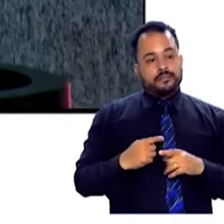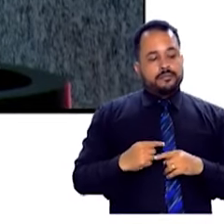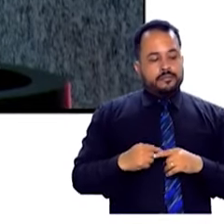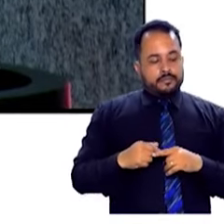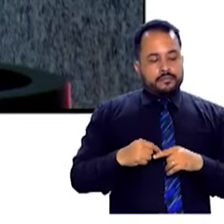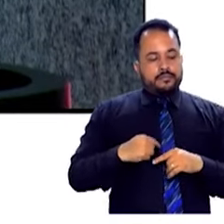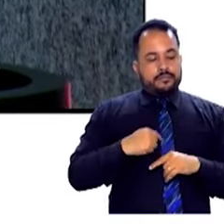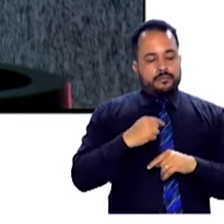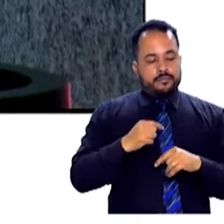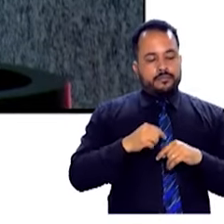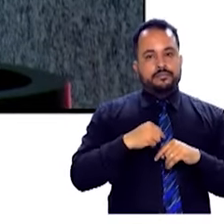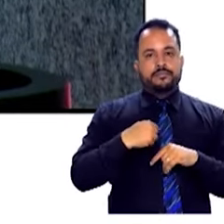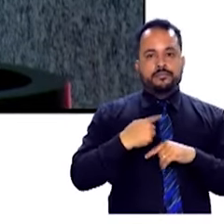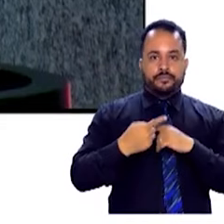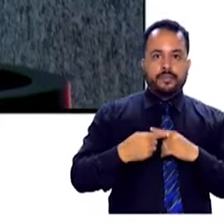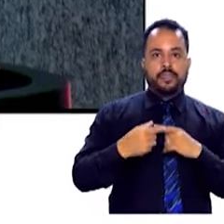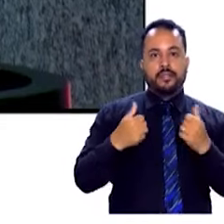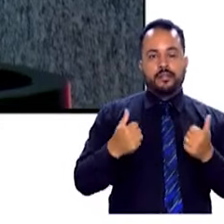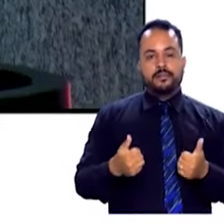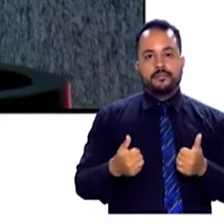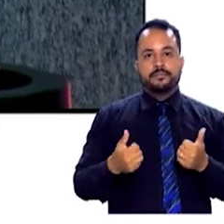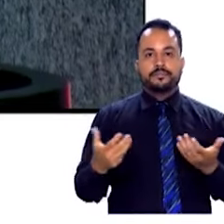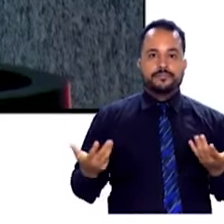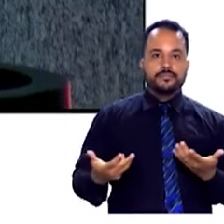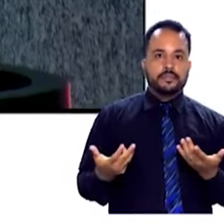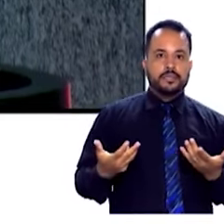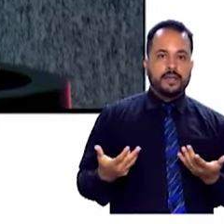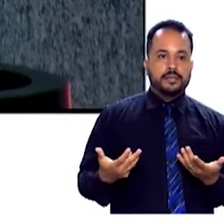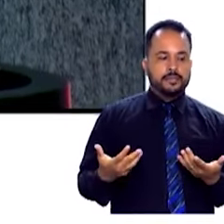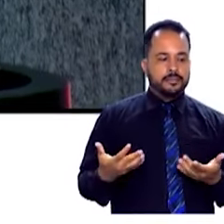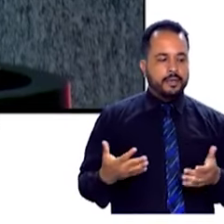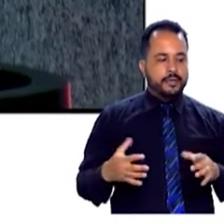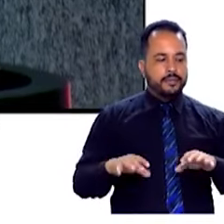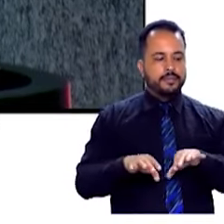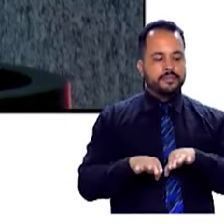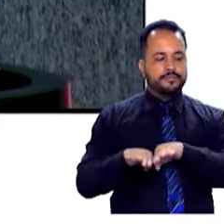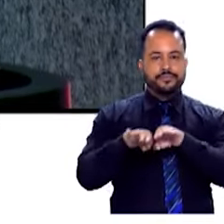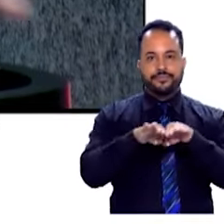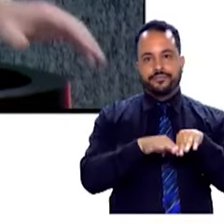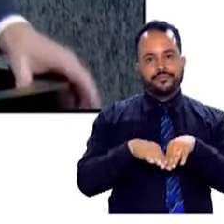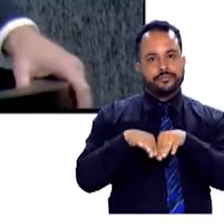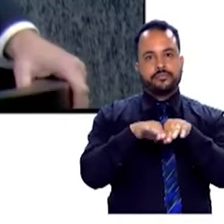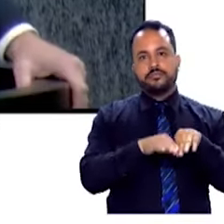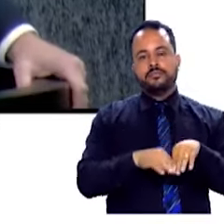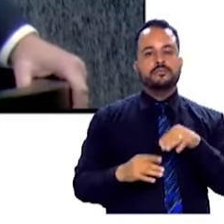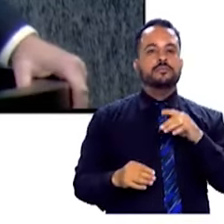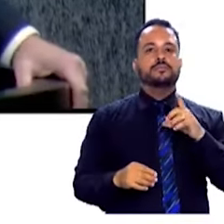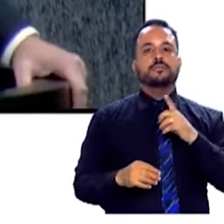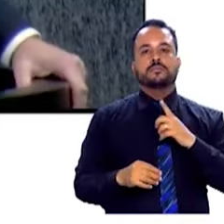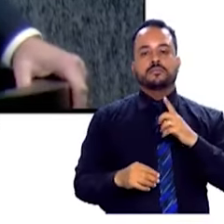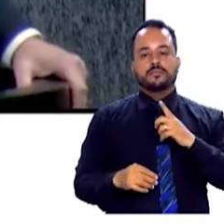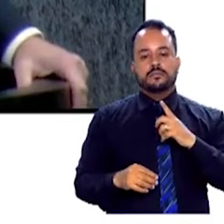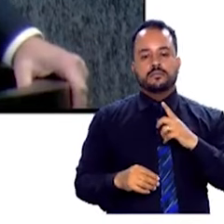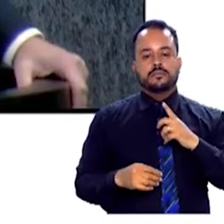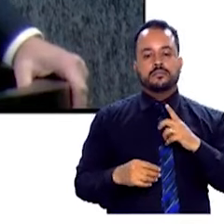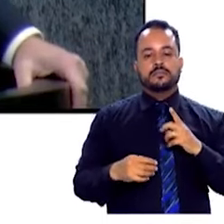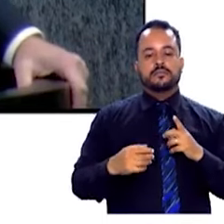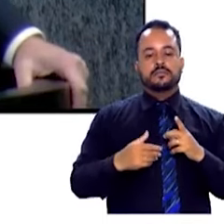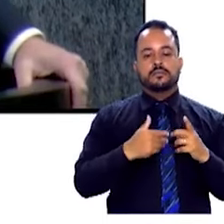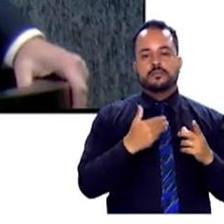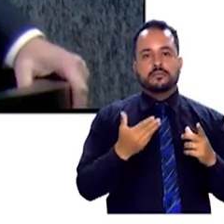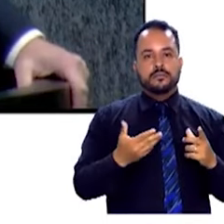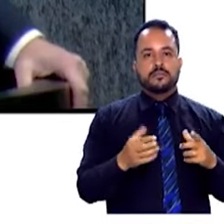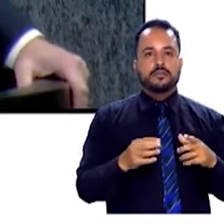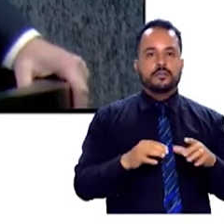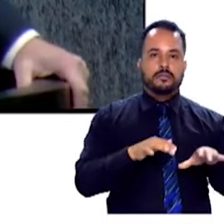ã nessa Federação assimétrica eh nós temos eh também eh como acontece frequentemente no Reino Unido a